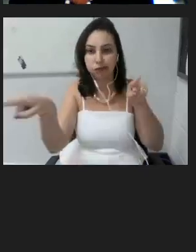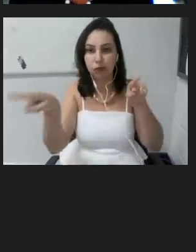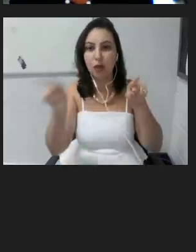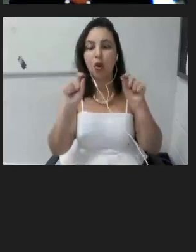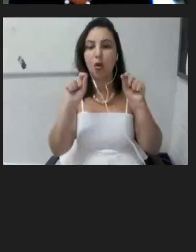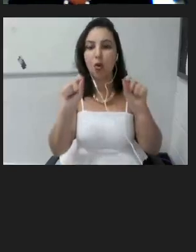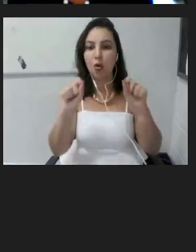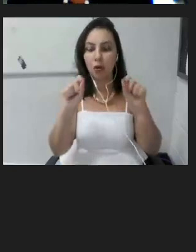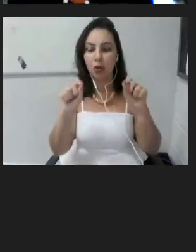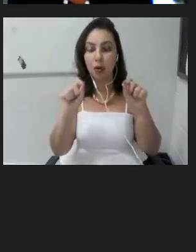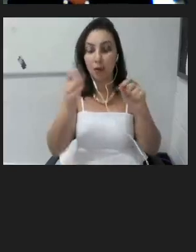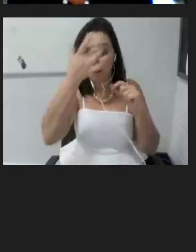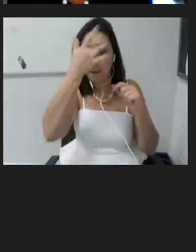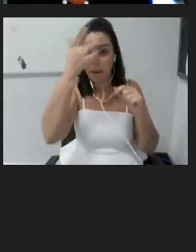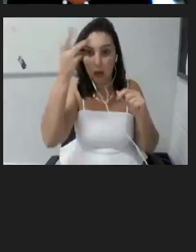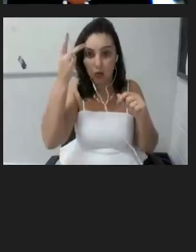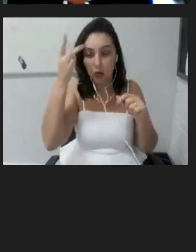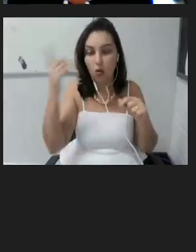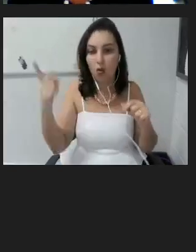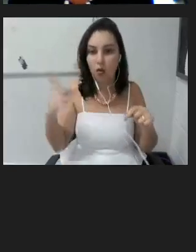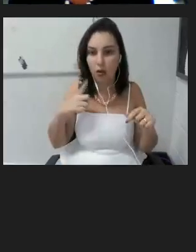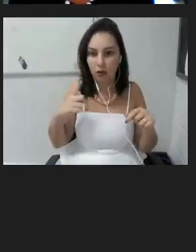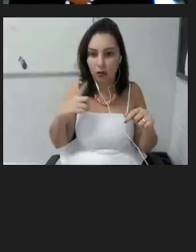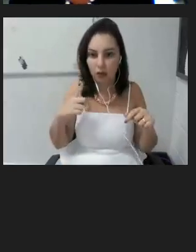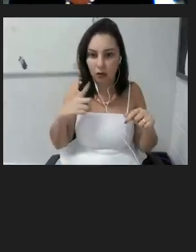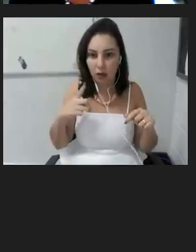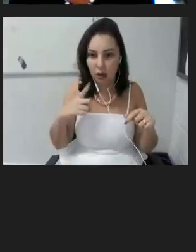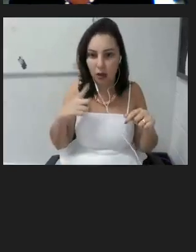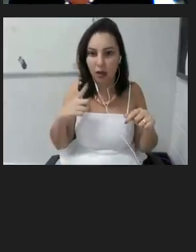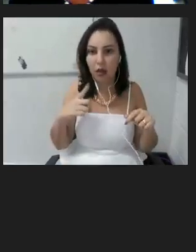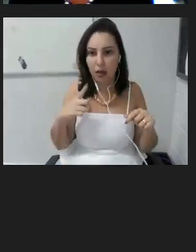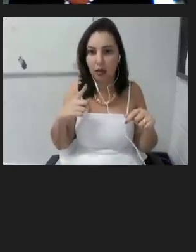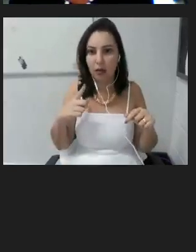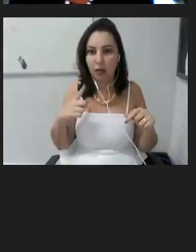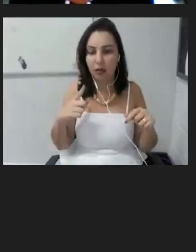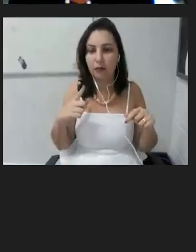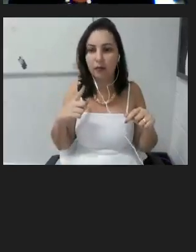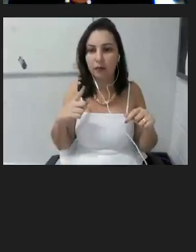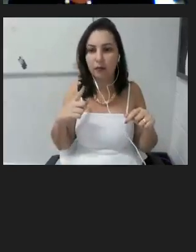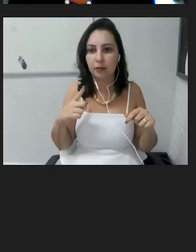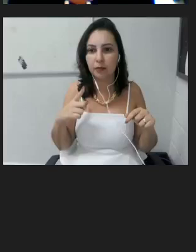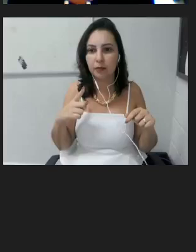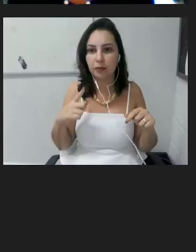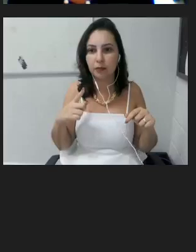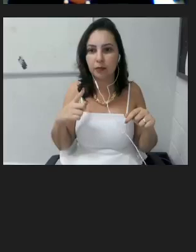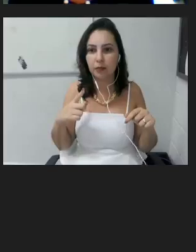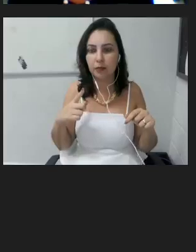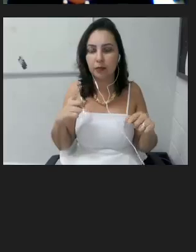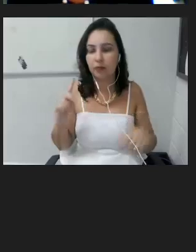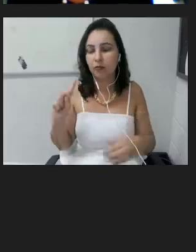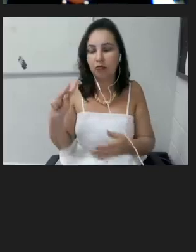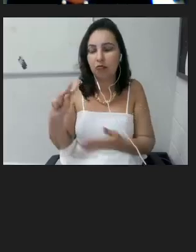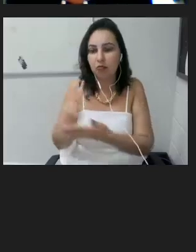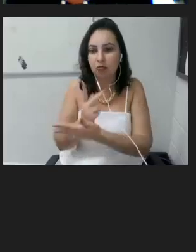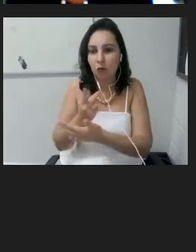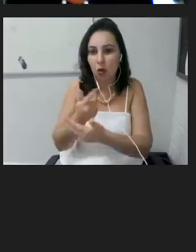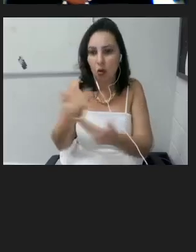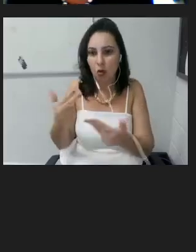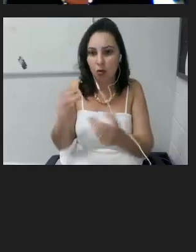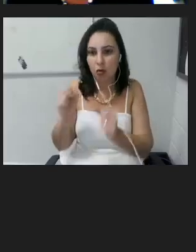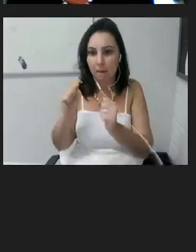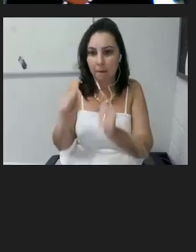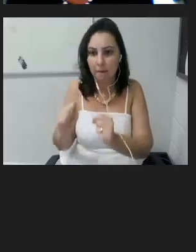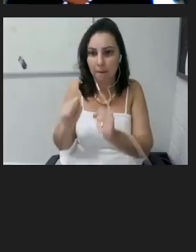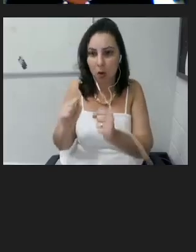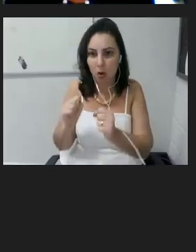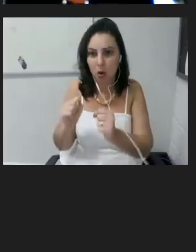que tem uma condição de um determinado transtorno, ela pode ter elementos de